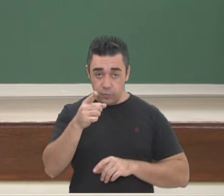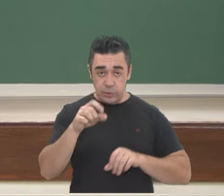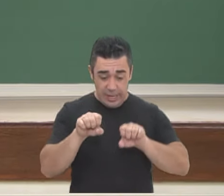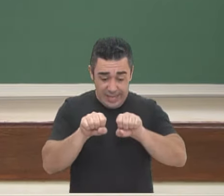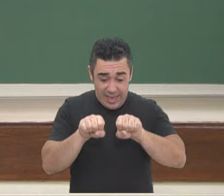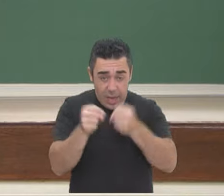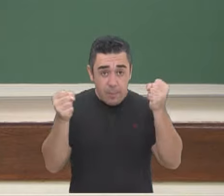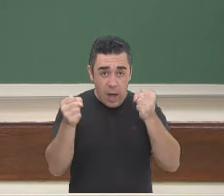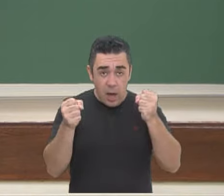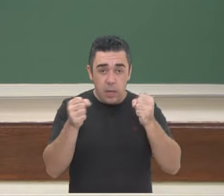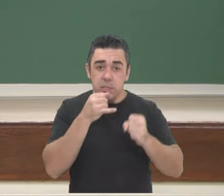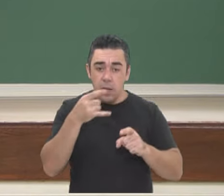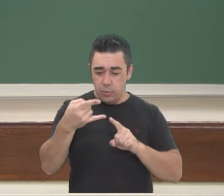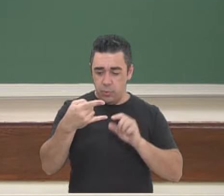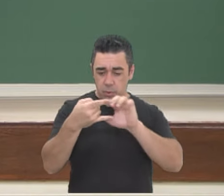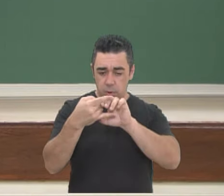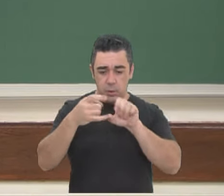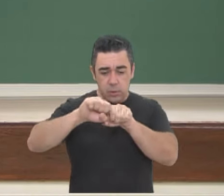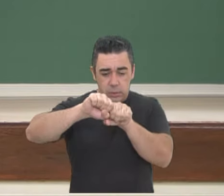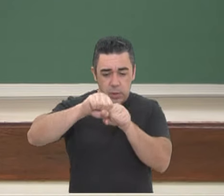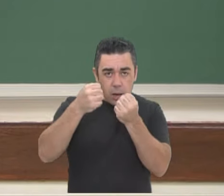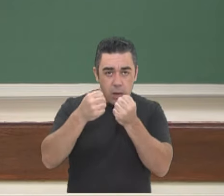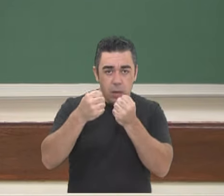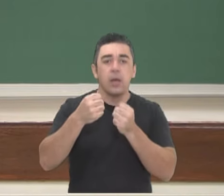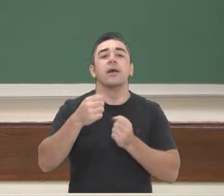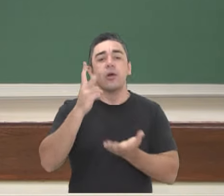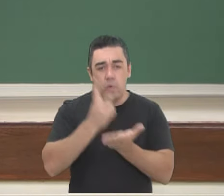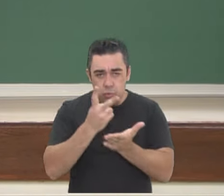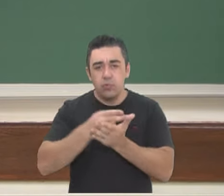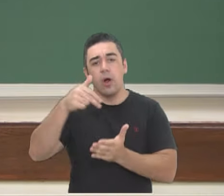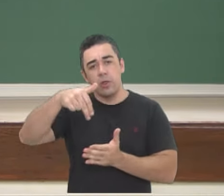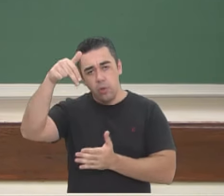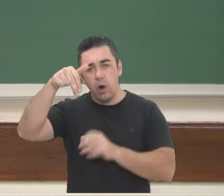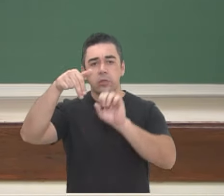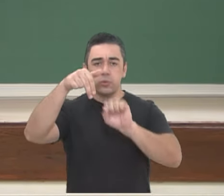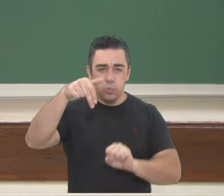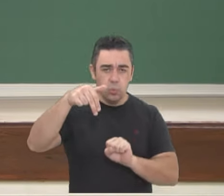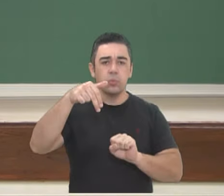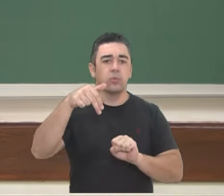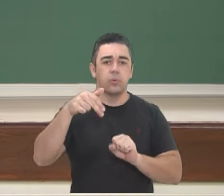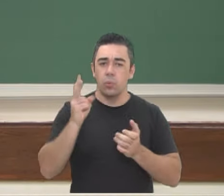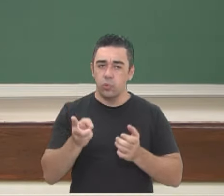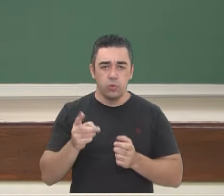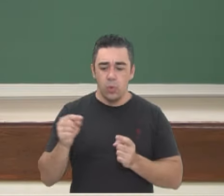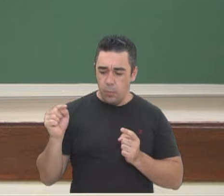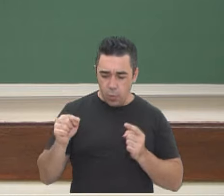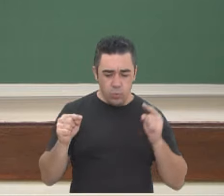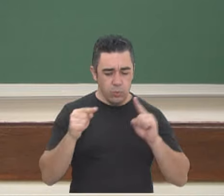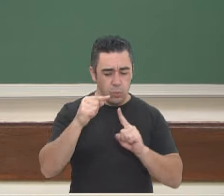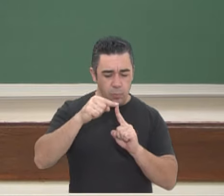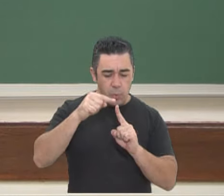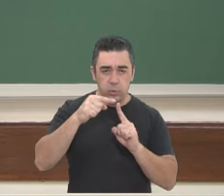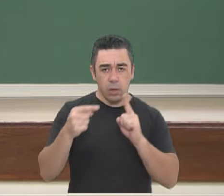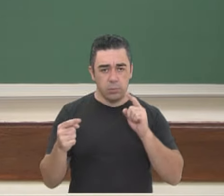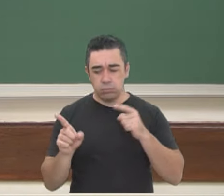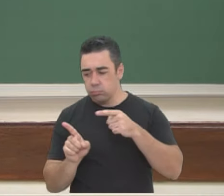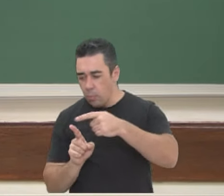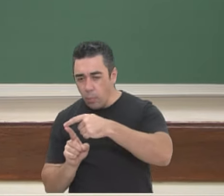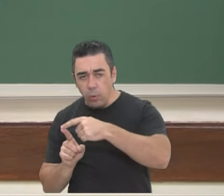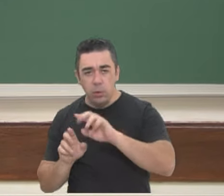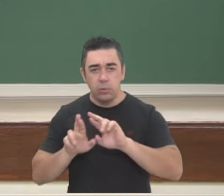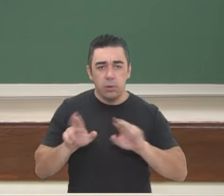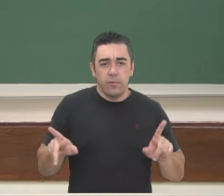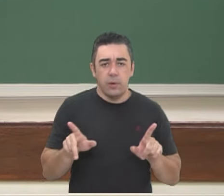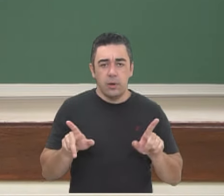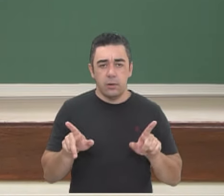imã em partes menores você sempre vai ter o imã aquele menorzinho que você cortou ele vai continuar tendo dois